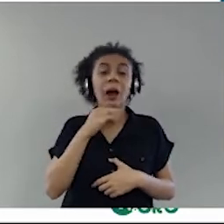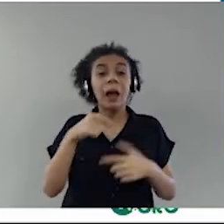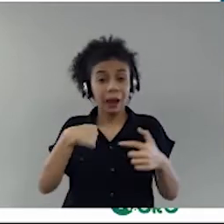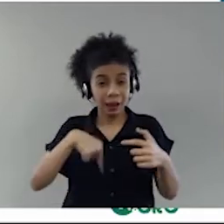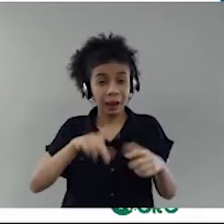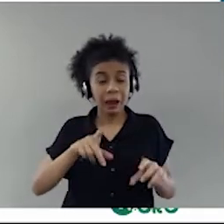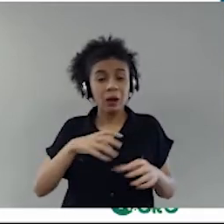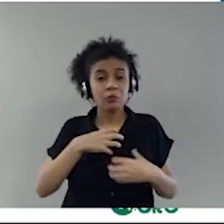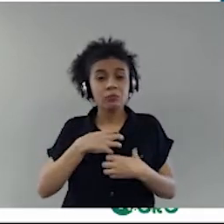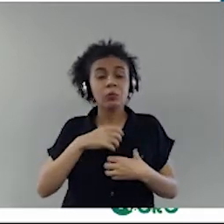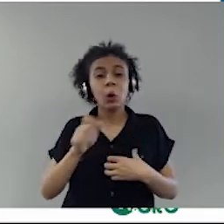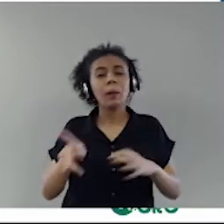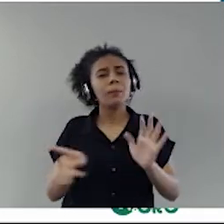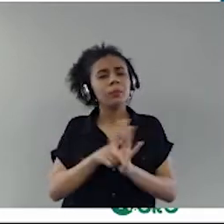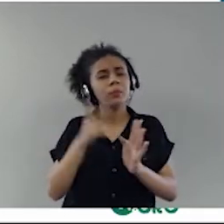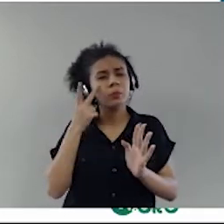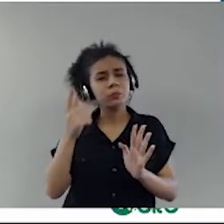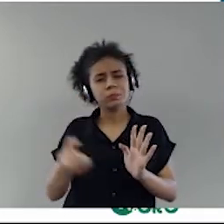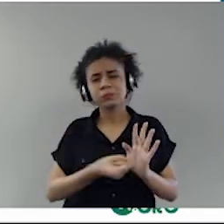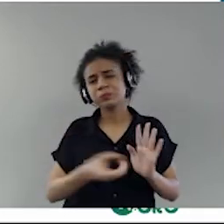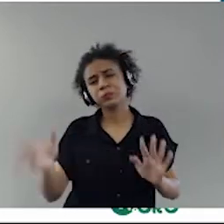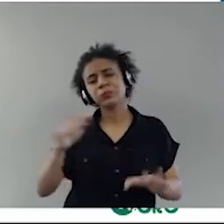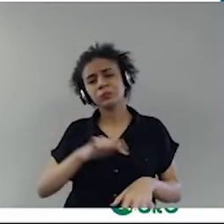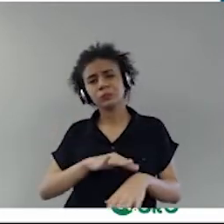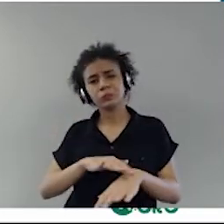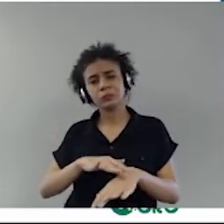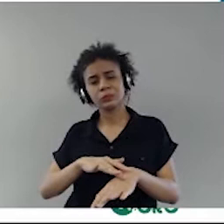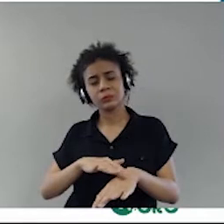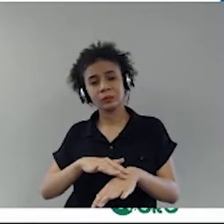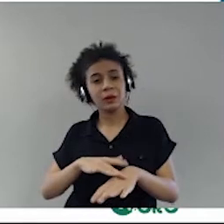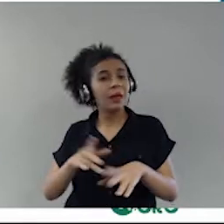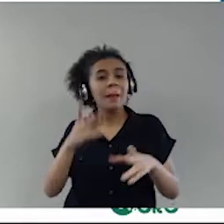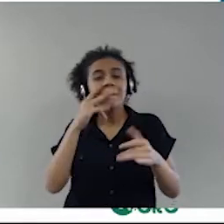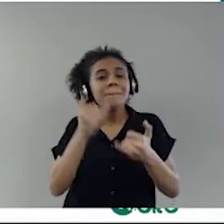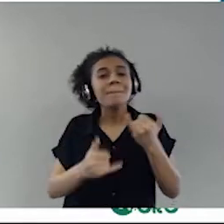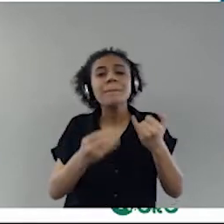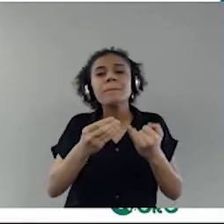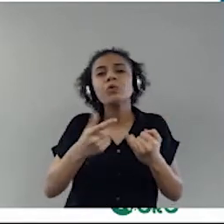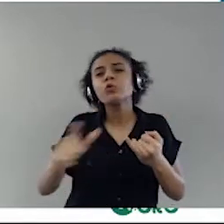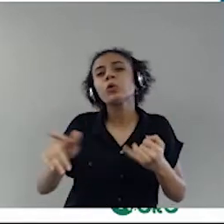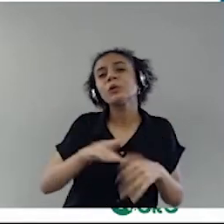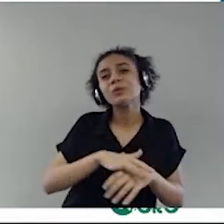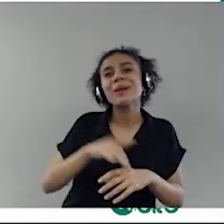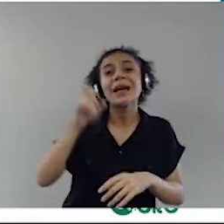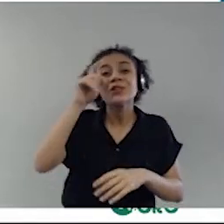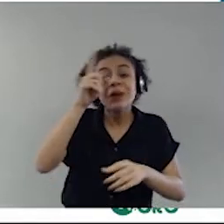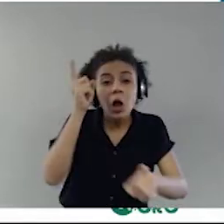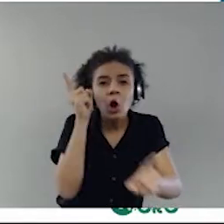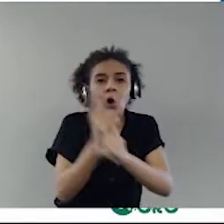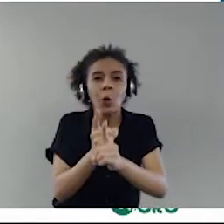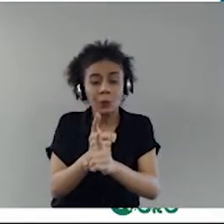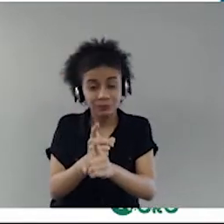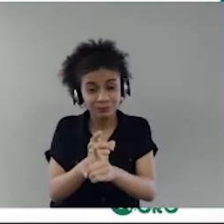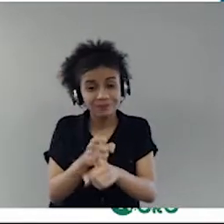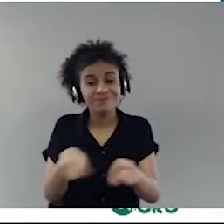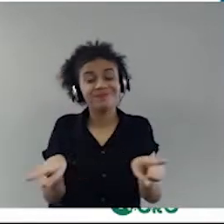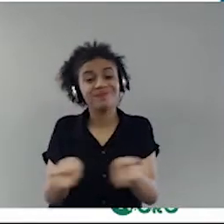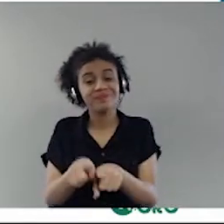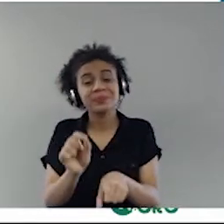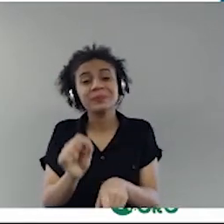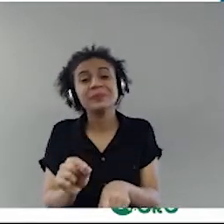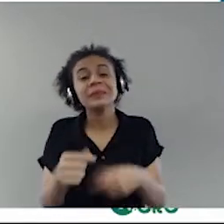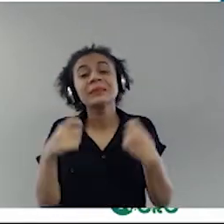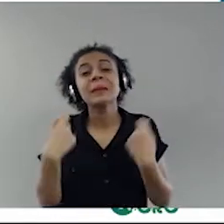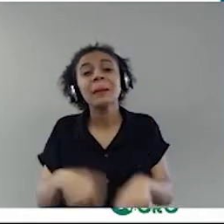e sintomas que são comuns a várias doenças e que têm uma dificuldade muito grande para a identificação. Isso implica